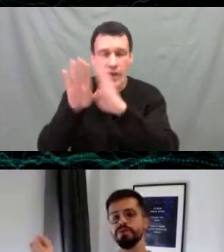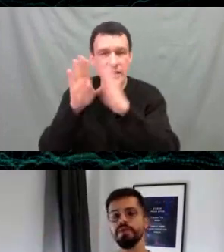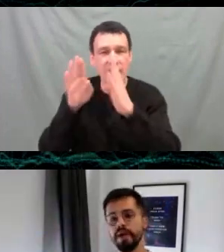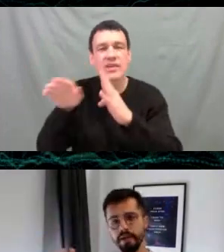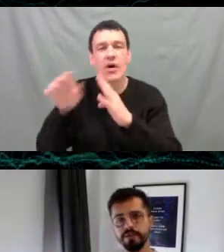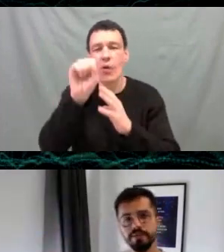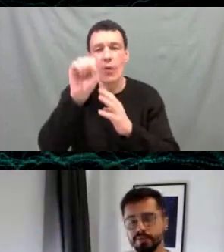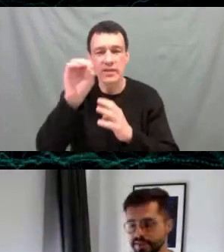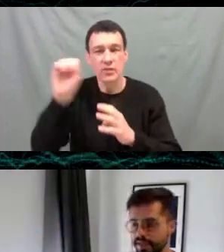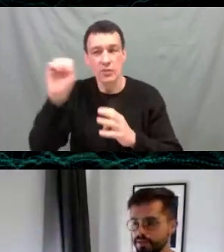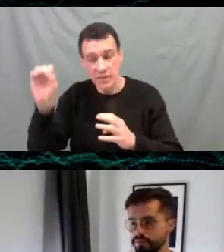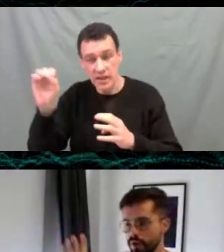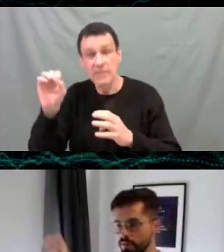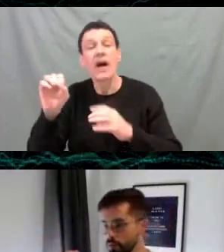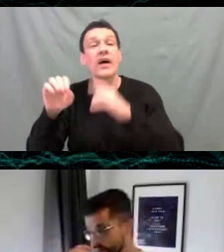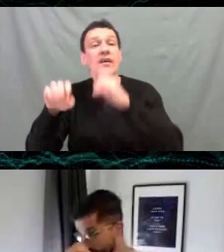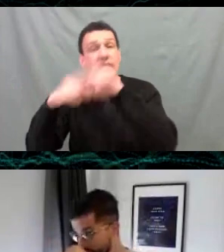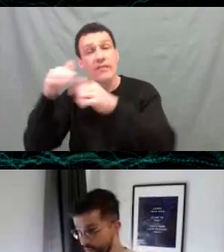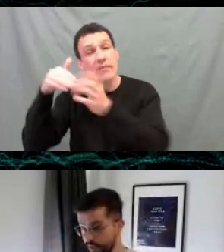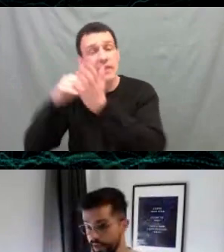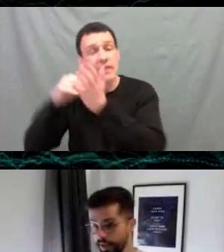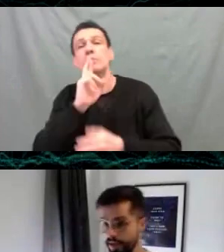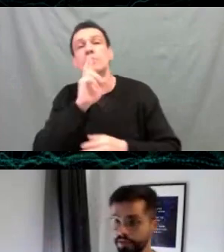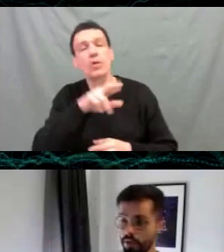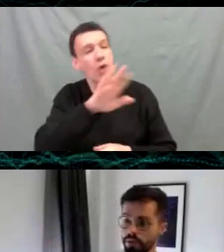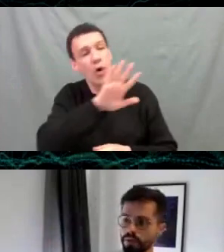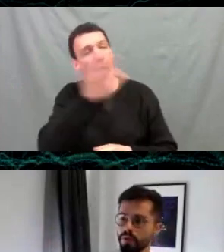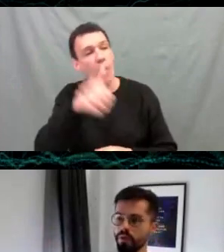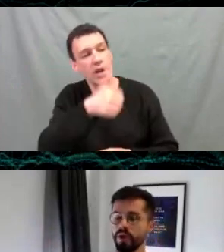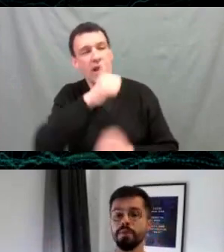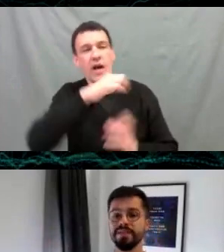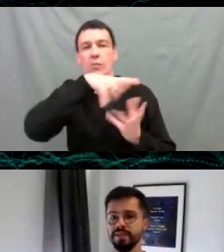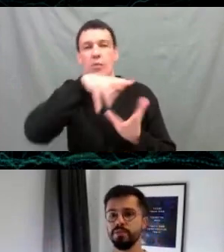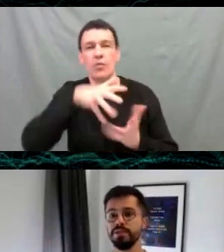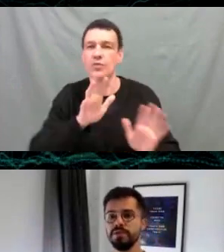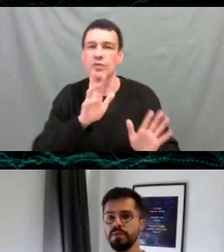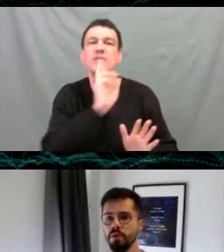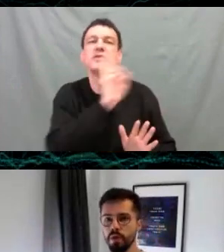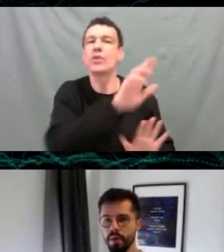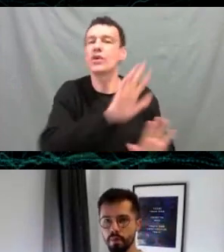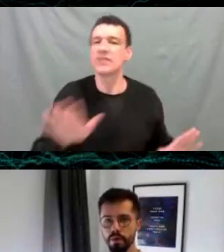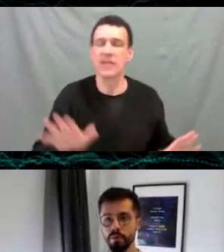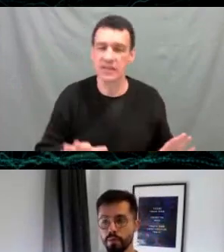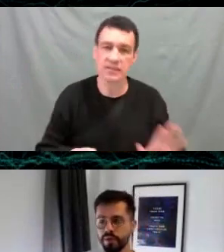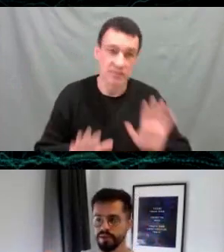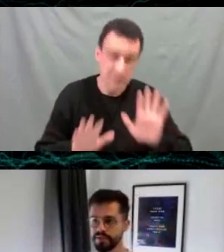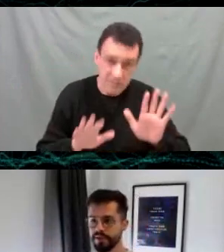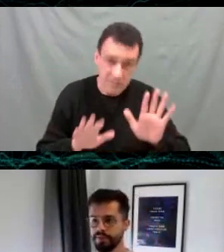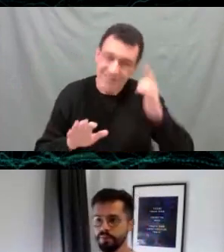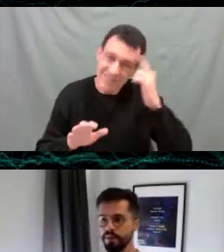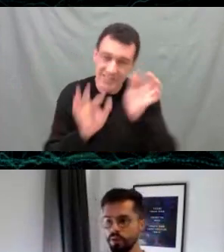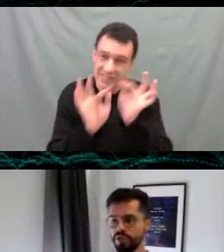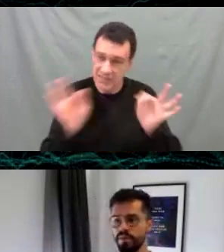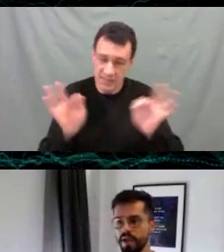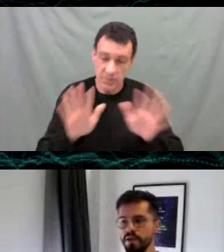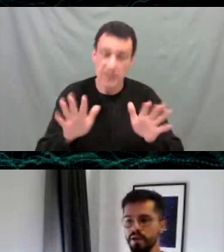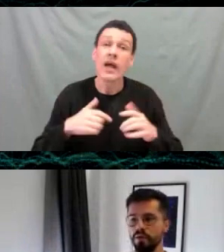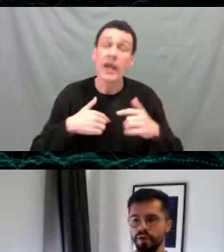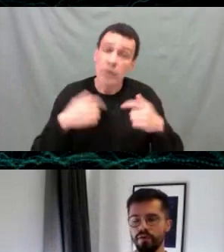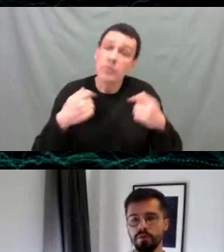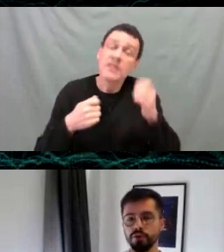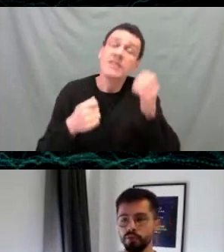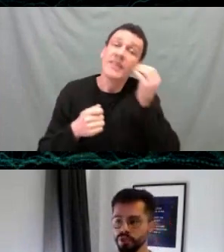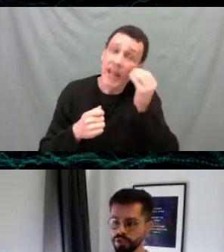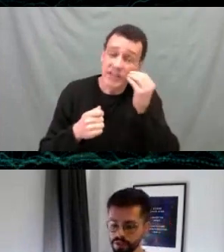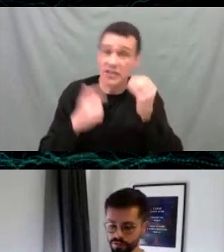respondendo hello world é isso mais nada olá mundo então o que que eu preciso eu preciso saber o IP publico pra poder testar né então eu